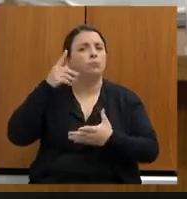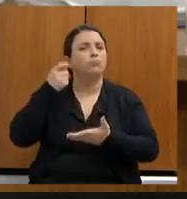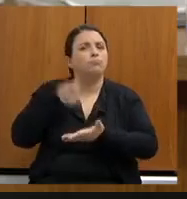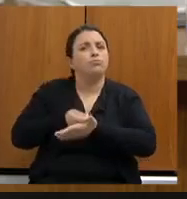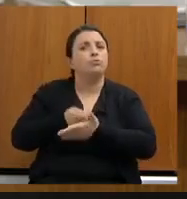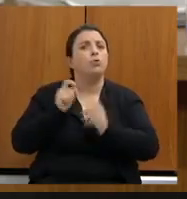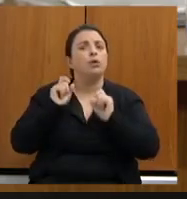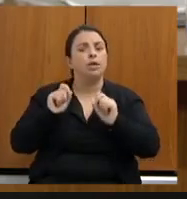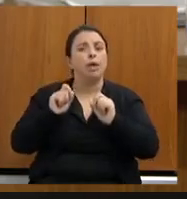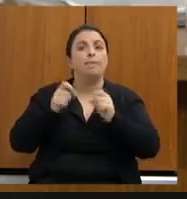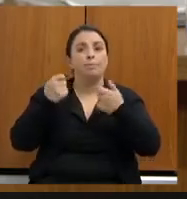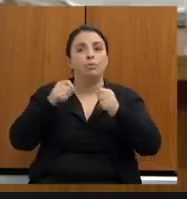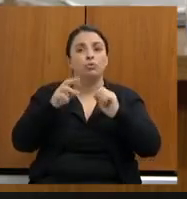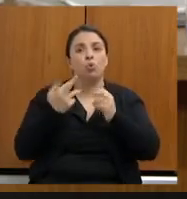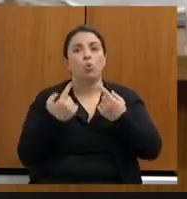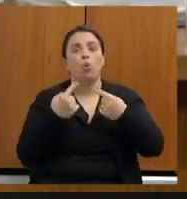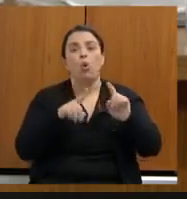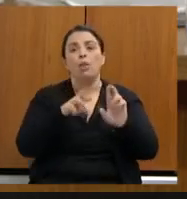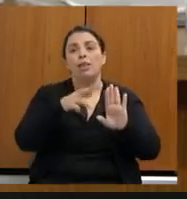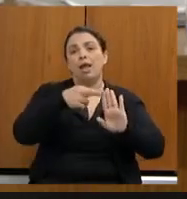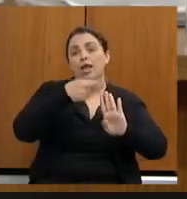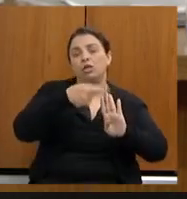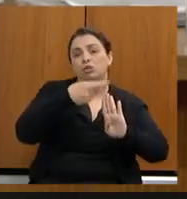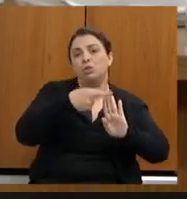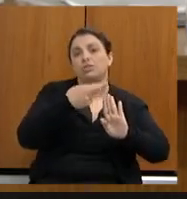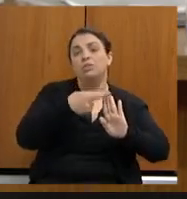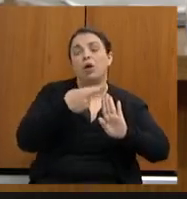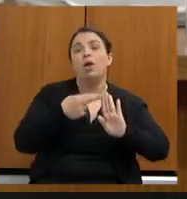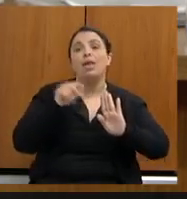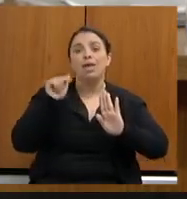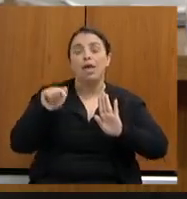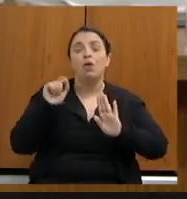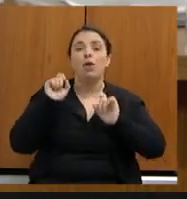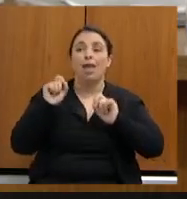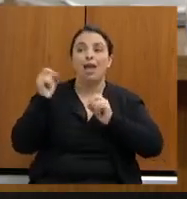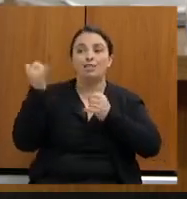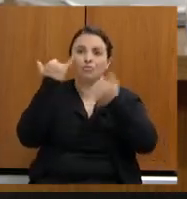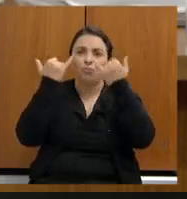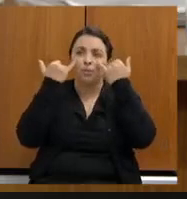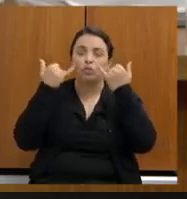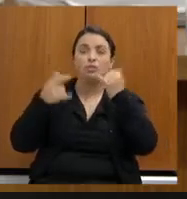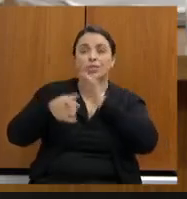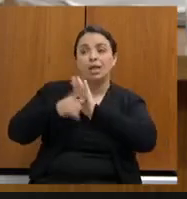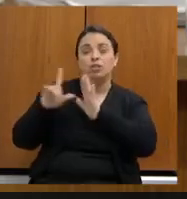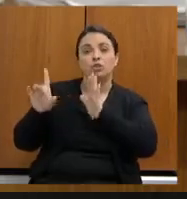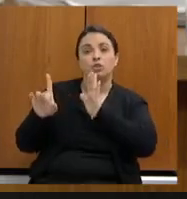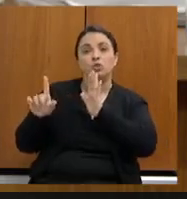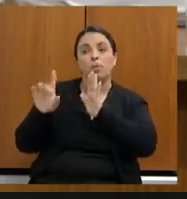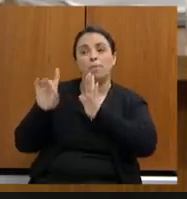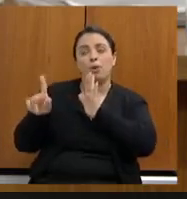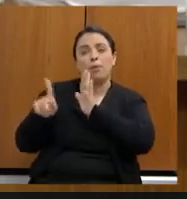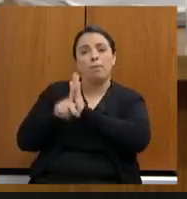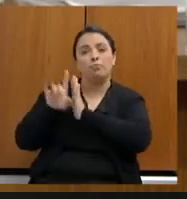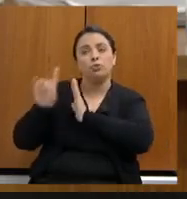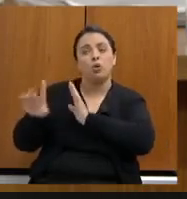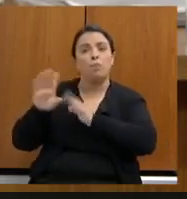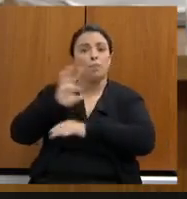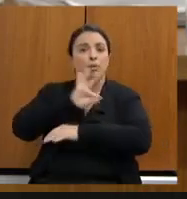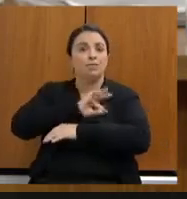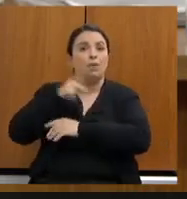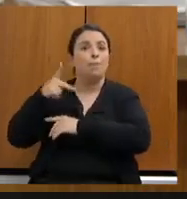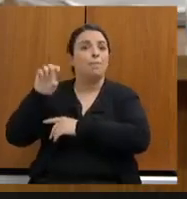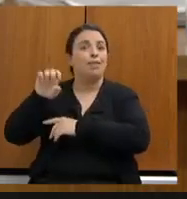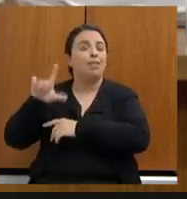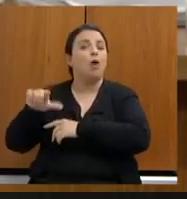revogamos essa resolução e passamos a a dividir as informações E além disso começaram as operações